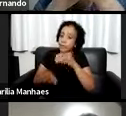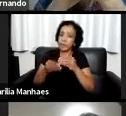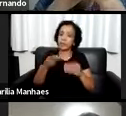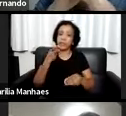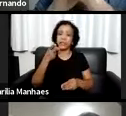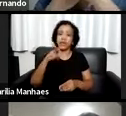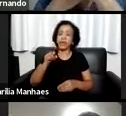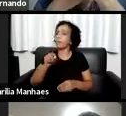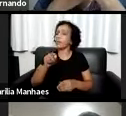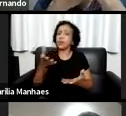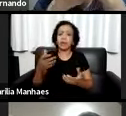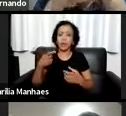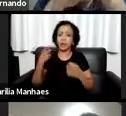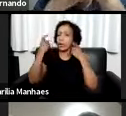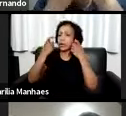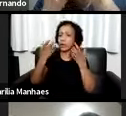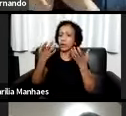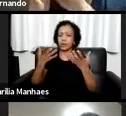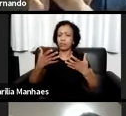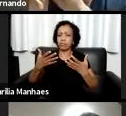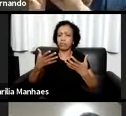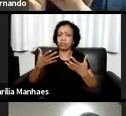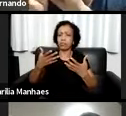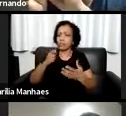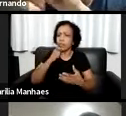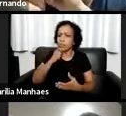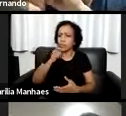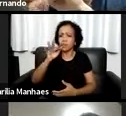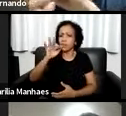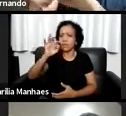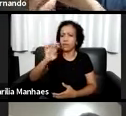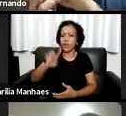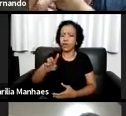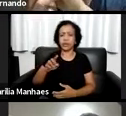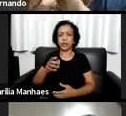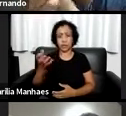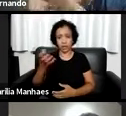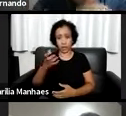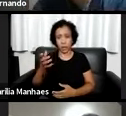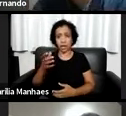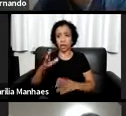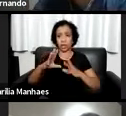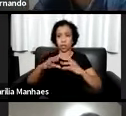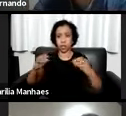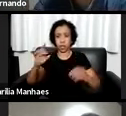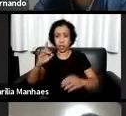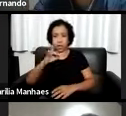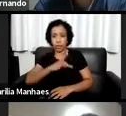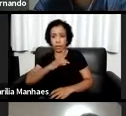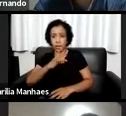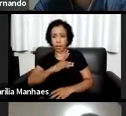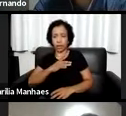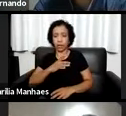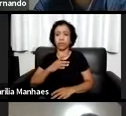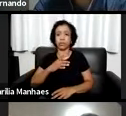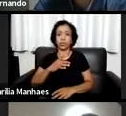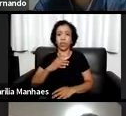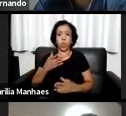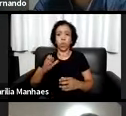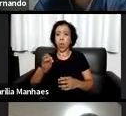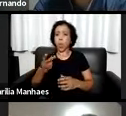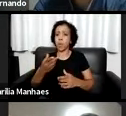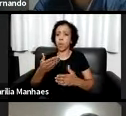fé? Creio que a única forma de vencermos o medo em qualquer circunstância é a nossa fé. Esse